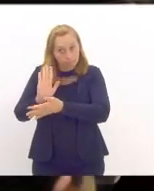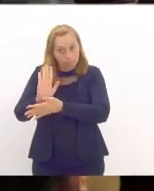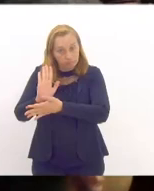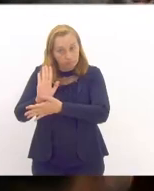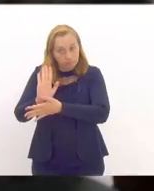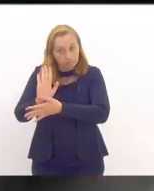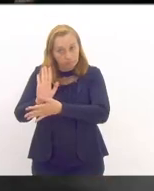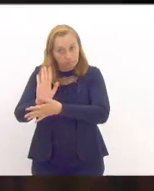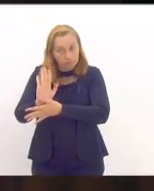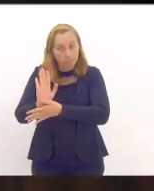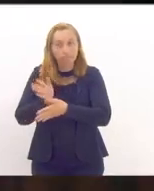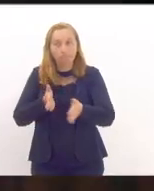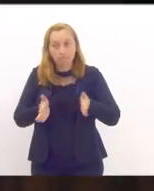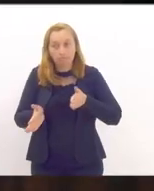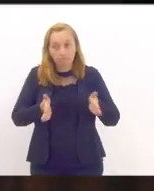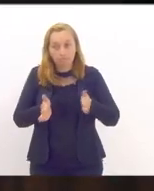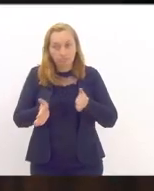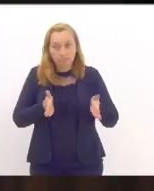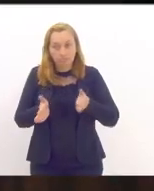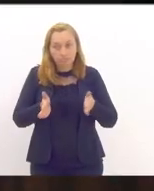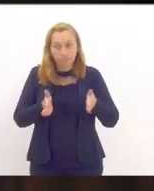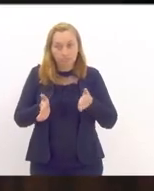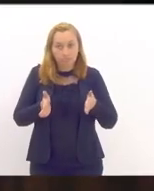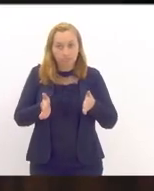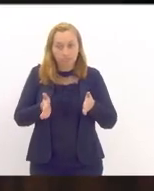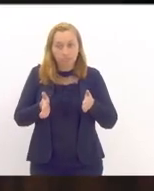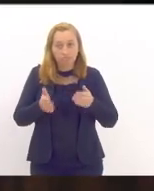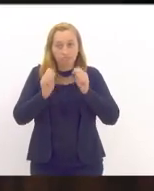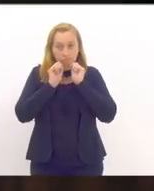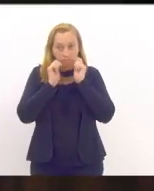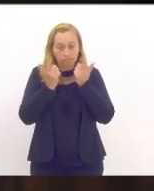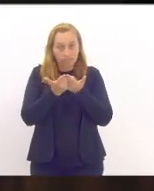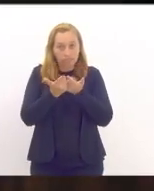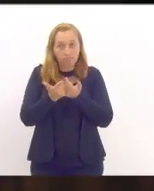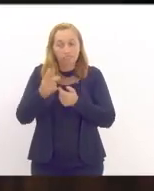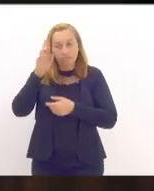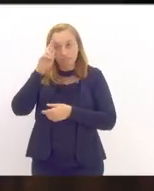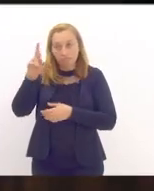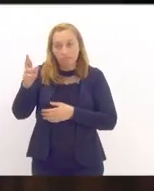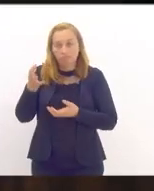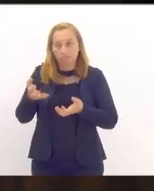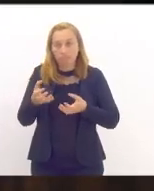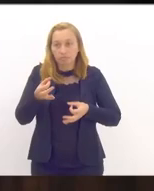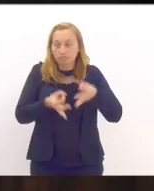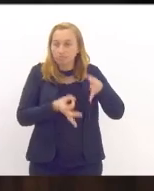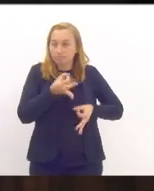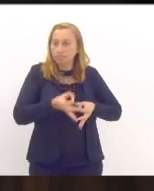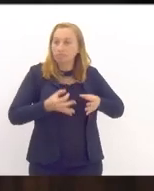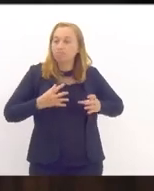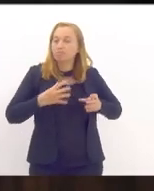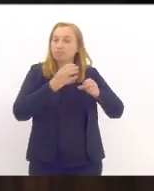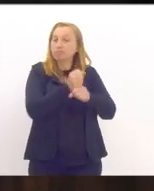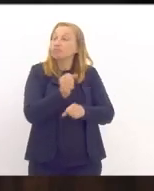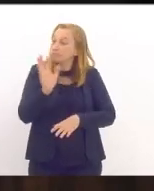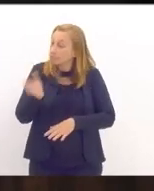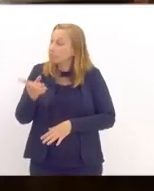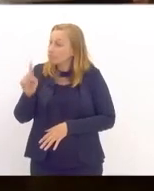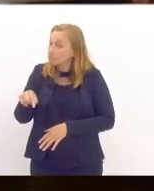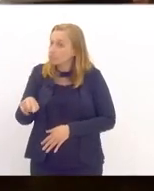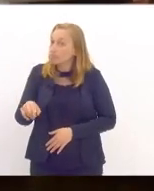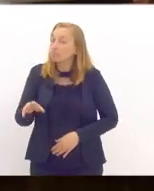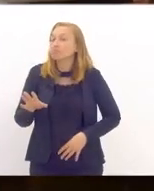É porque ela tá querendo um prazo para prestar conta para a assembleia vossa excelência que aqui o Tribunal de Contas que já é assim